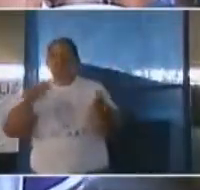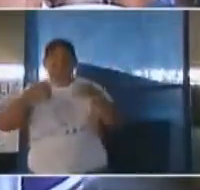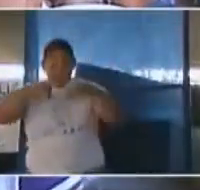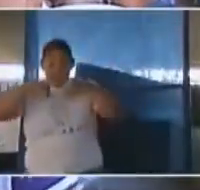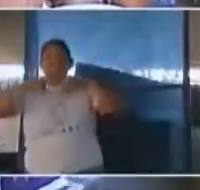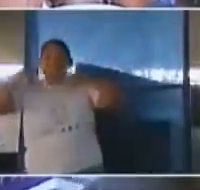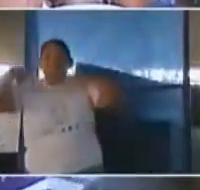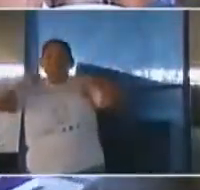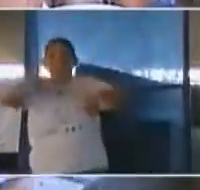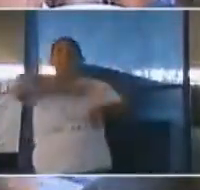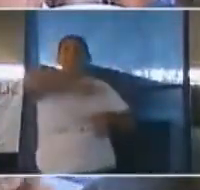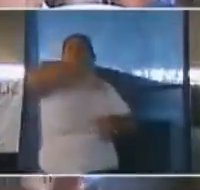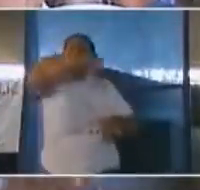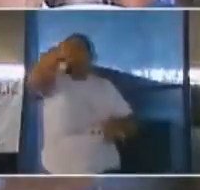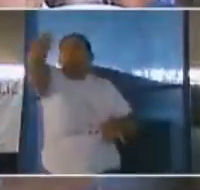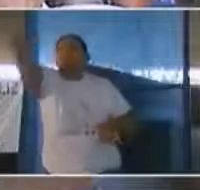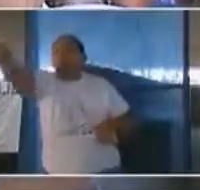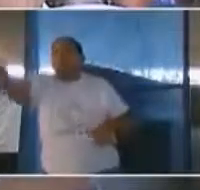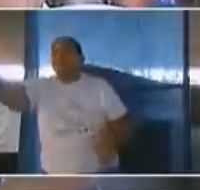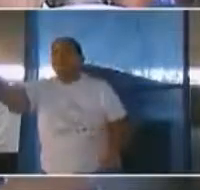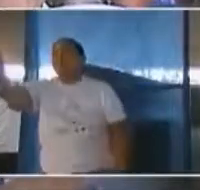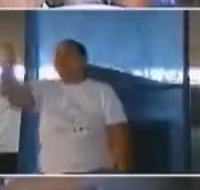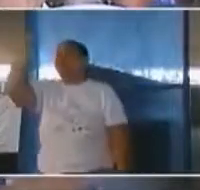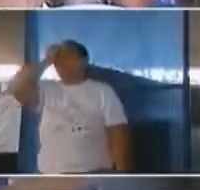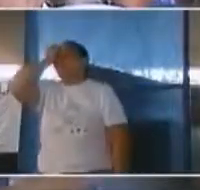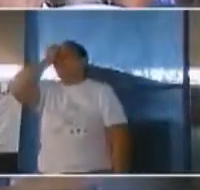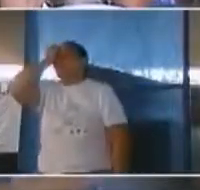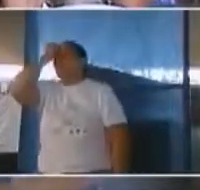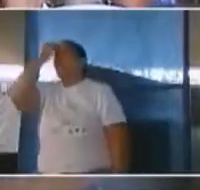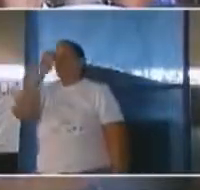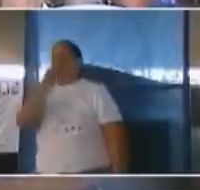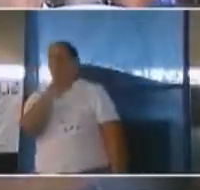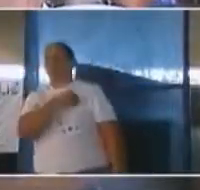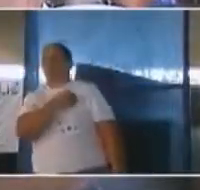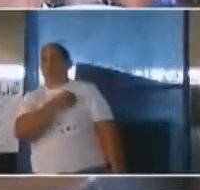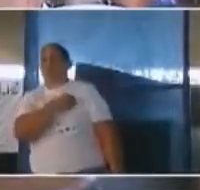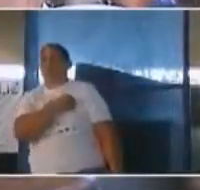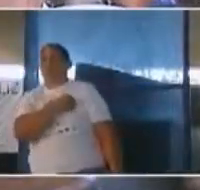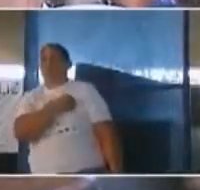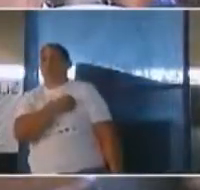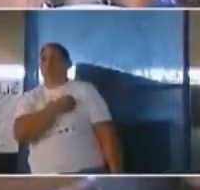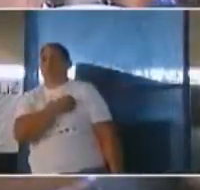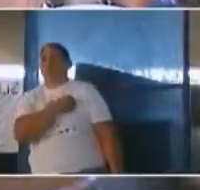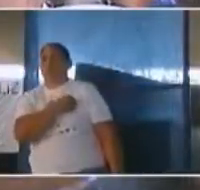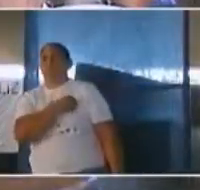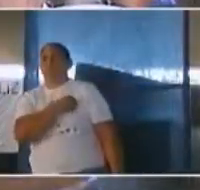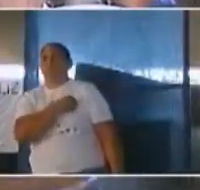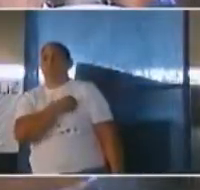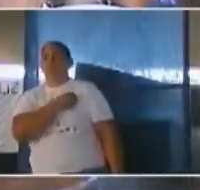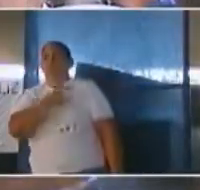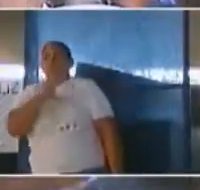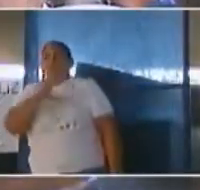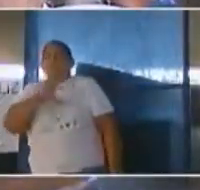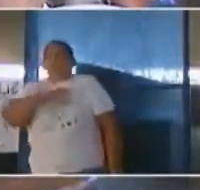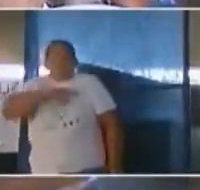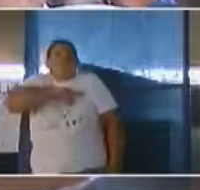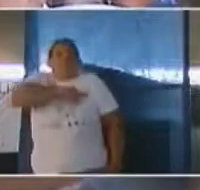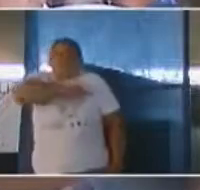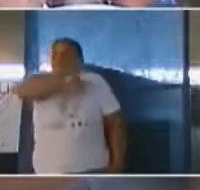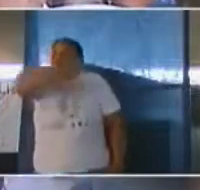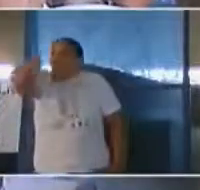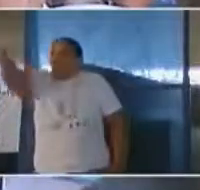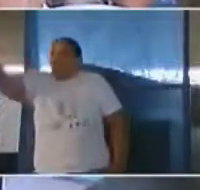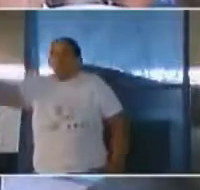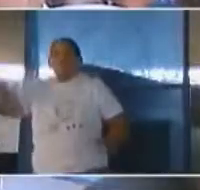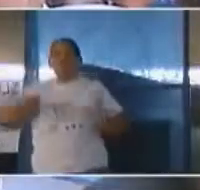com justiça, por meio de um homem que ele escolheu. E deu prova disso a todos e